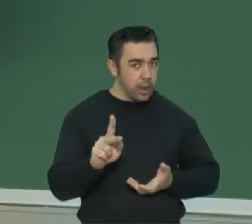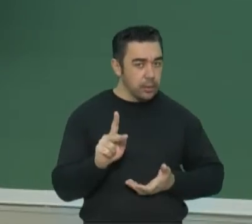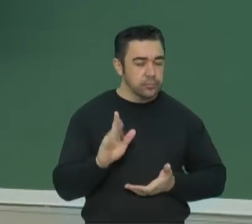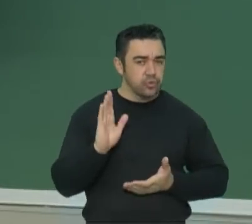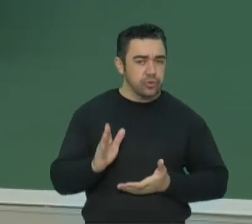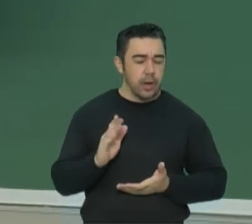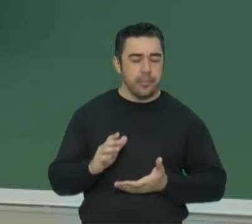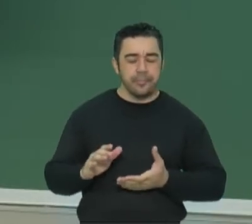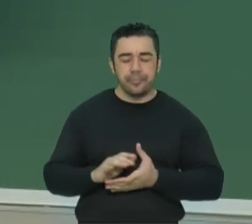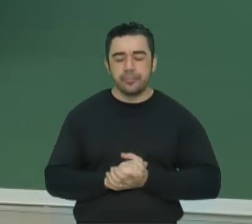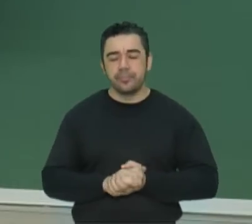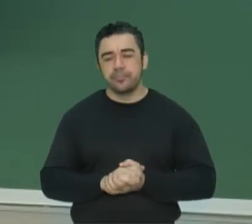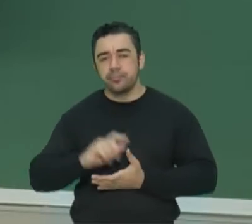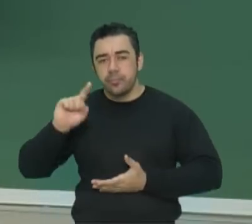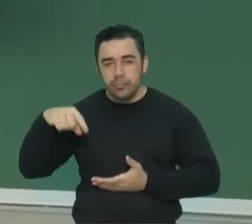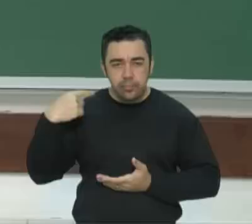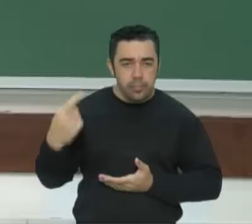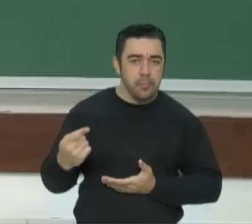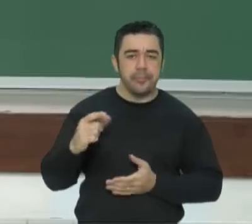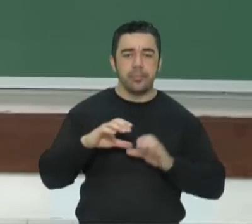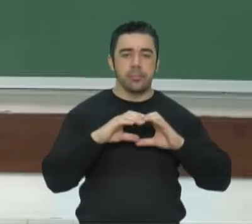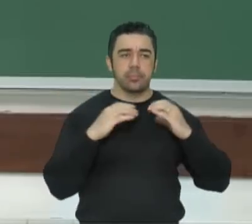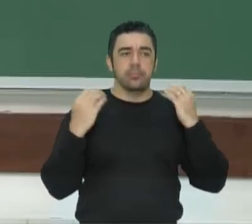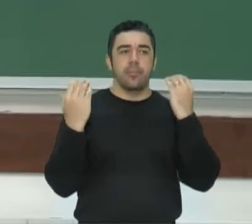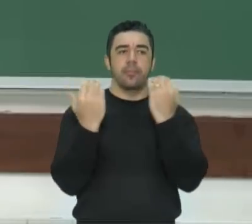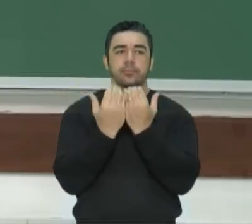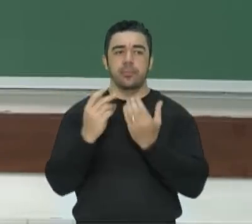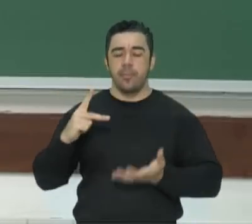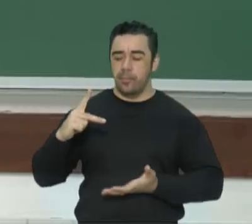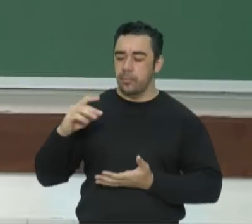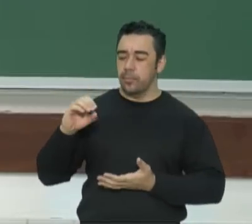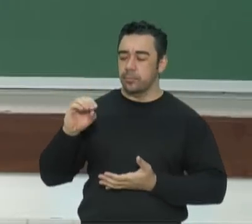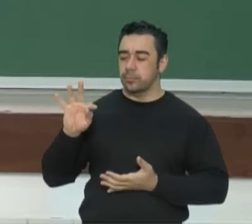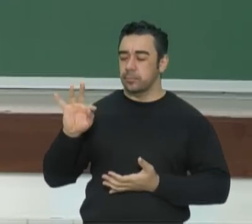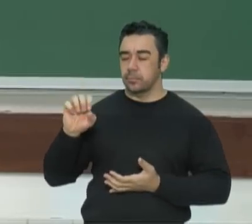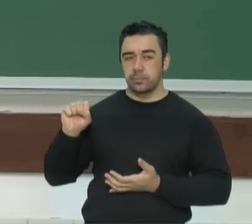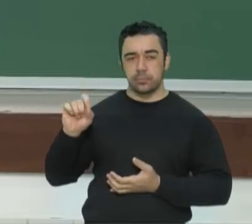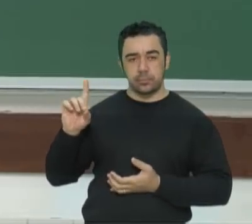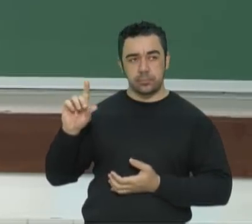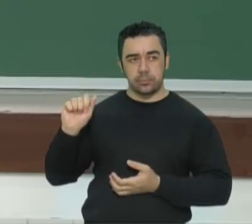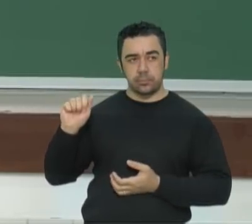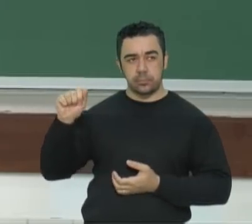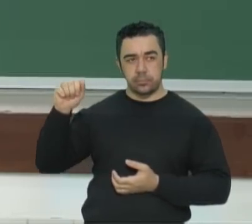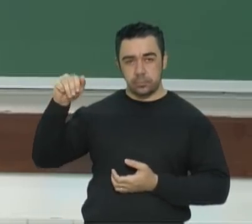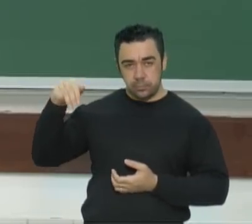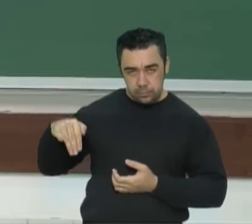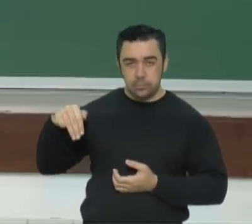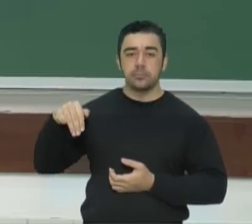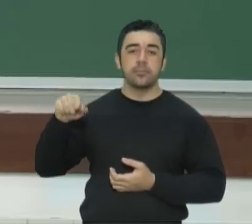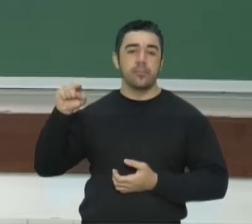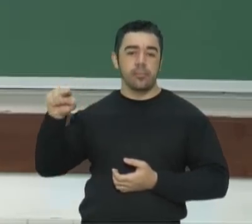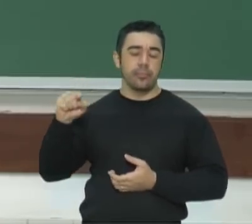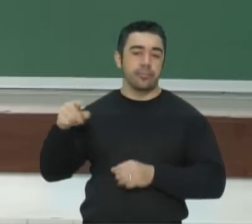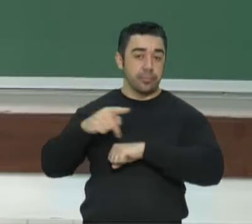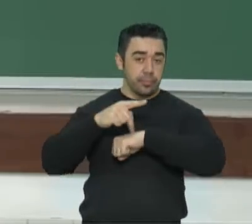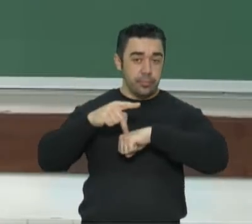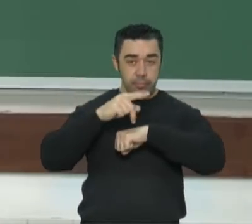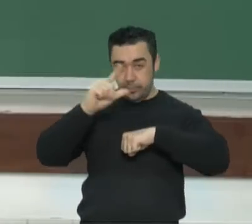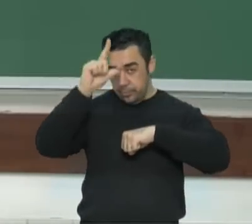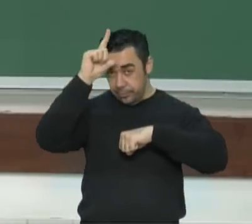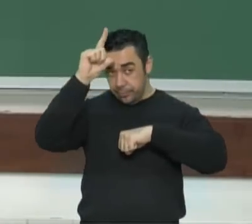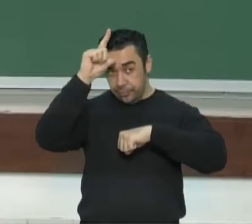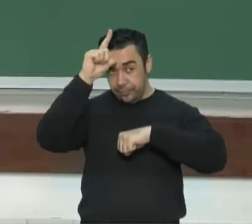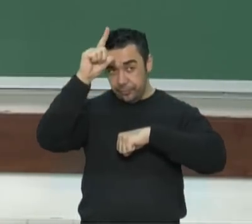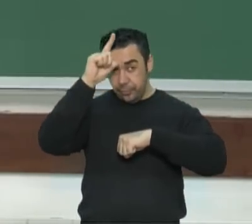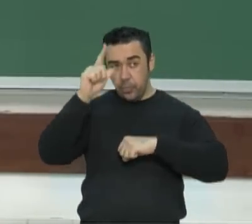decidido. Próxima, Conferência de Potsdam, na Alemanha, finalzinho de julho, começo de agosto